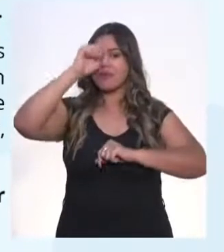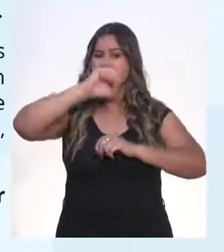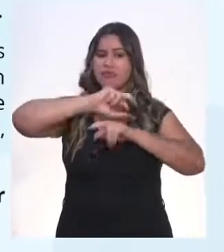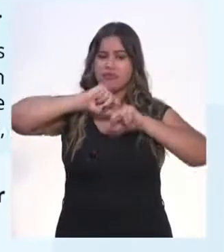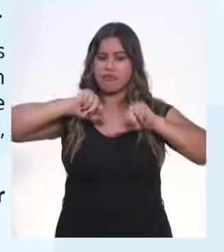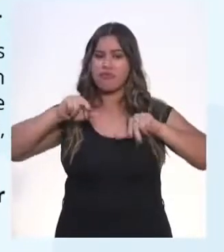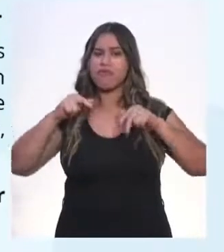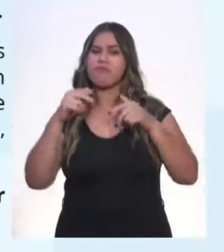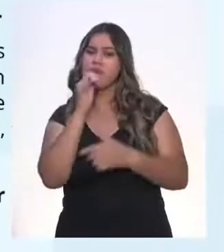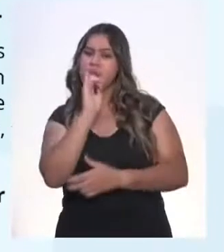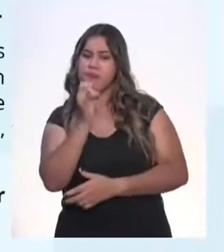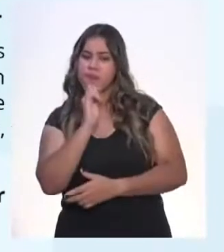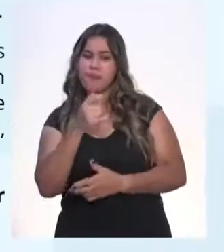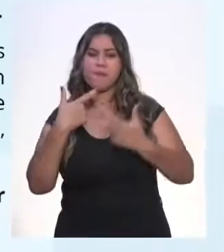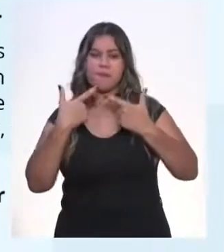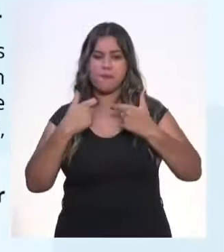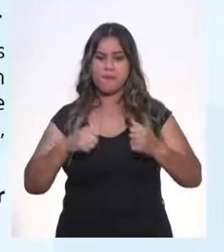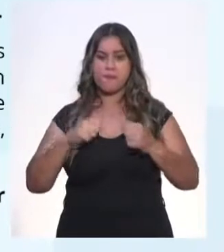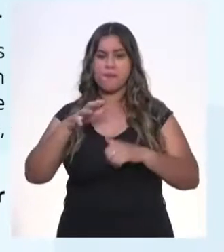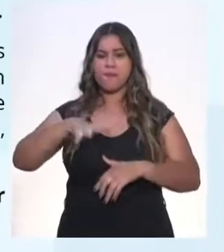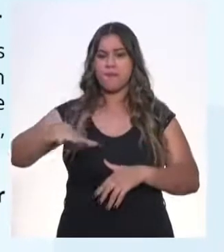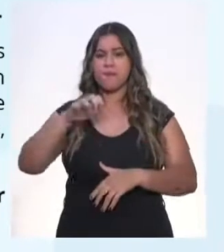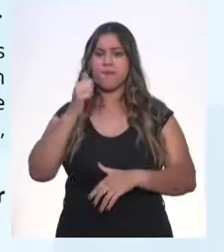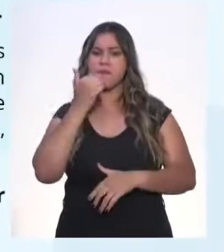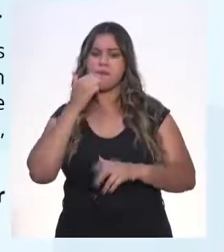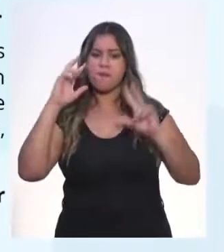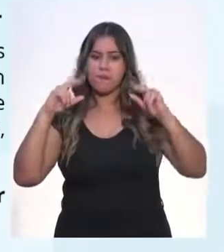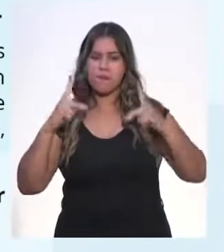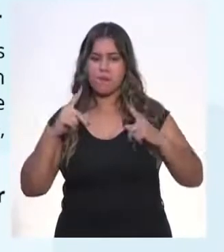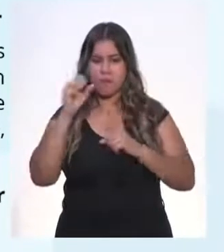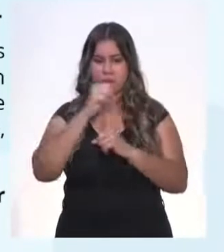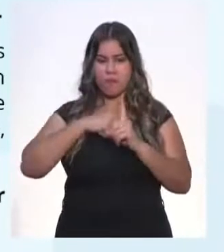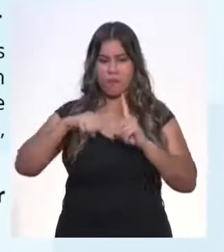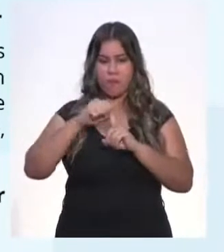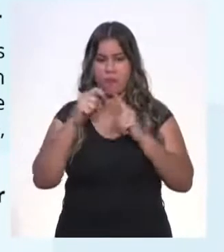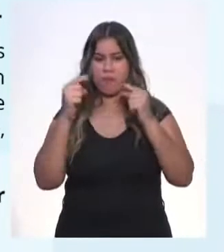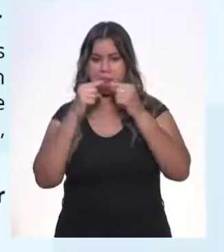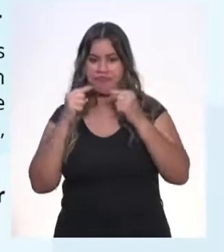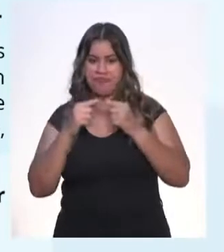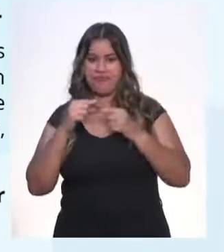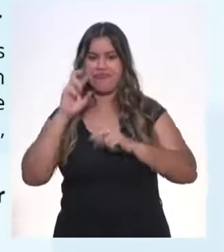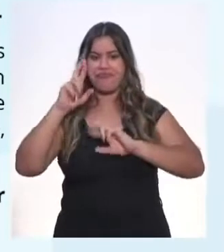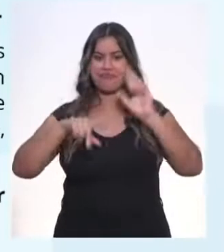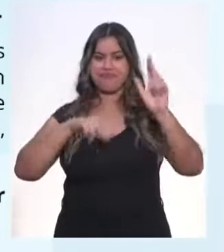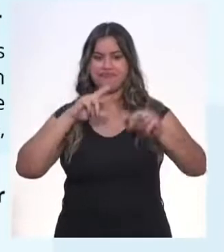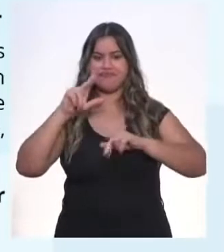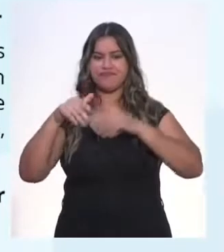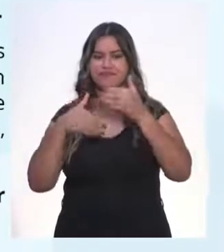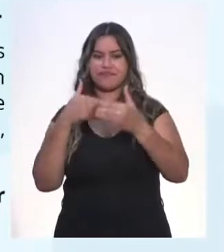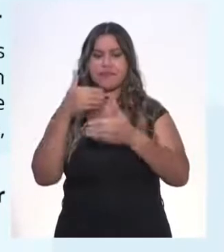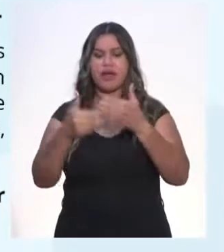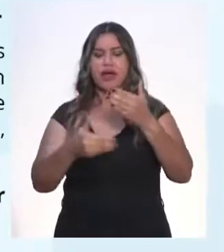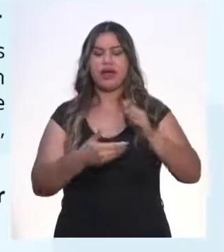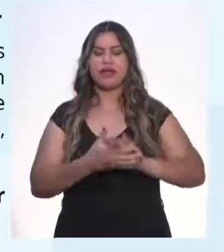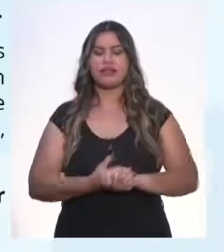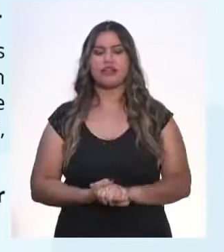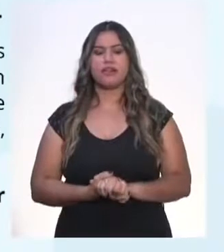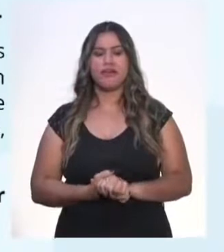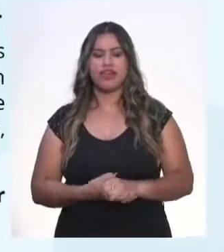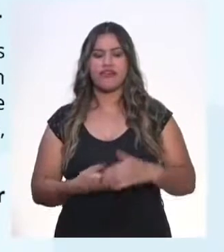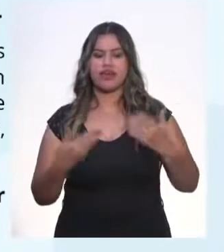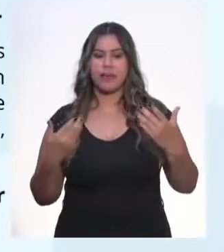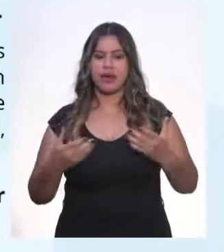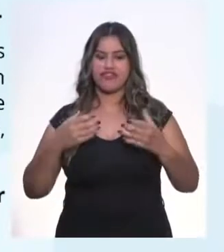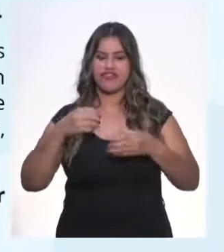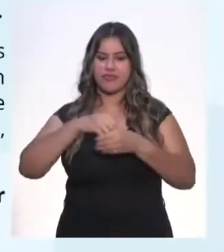e as linguagens da área das ciências humanas e sociais aplicadas, né? Na compreensão de diferentes ideias. E o conteúdo são as origens